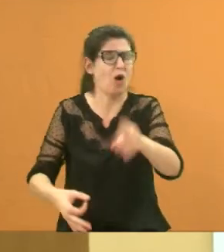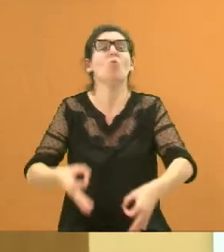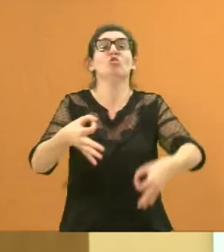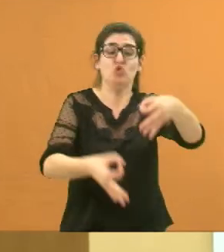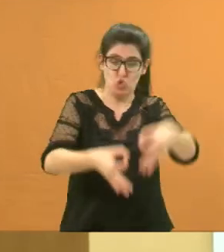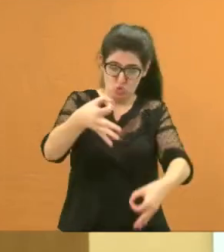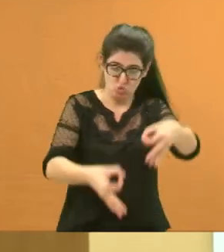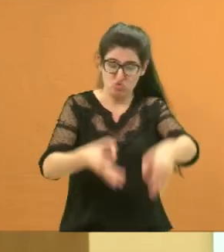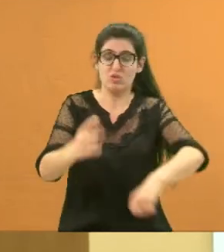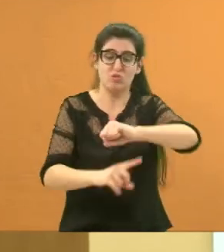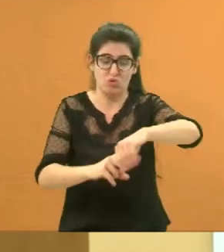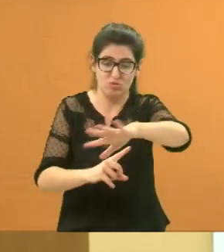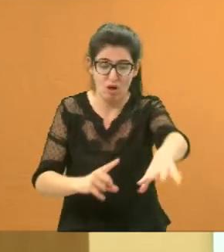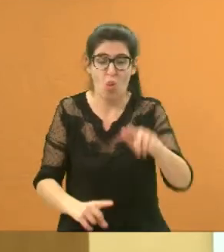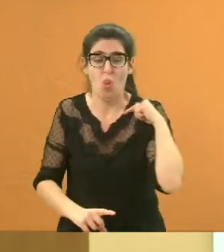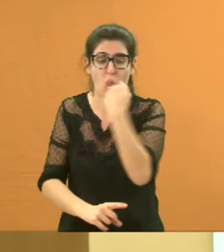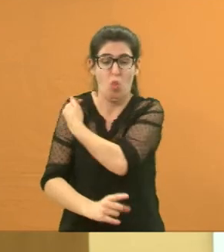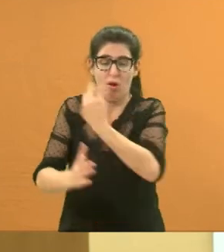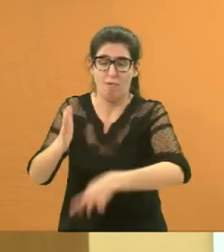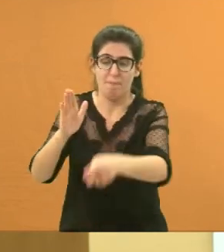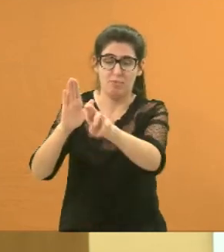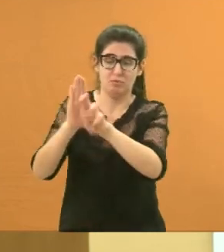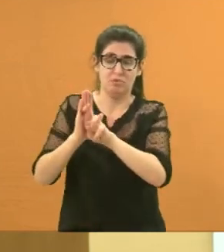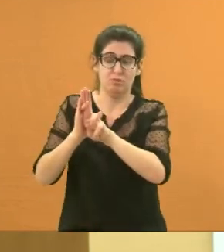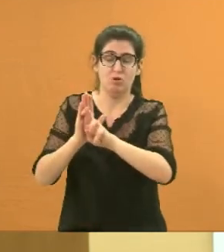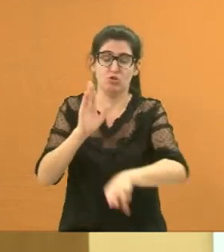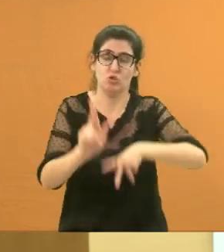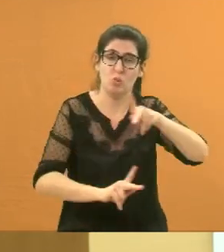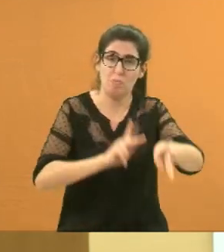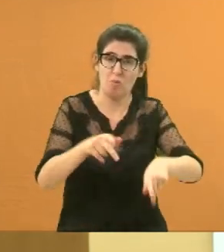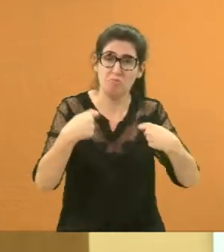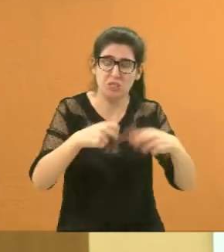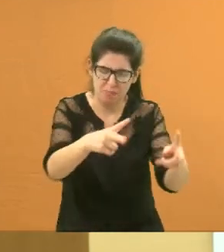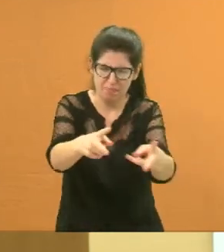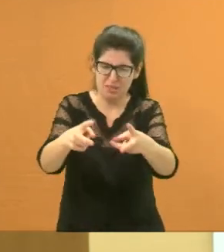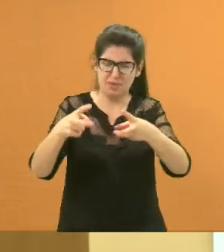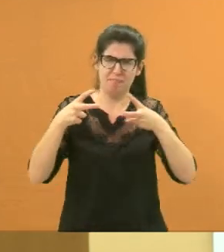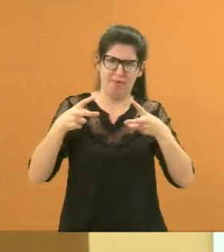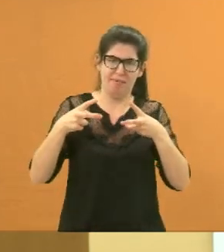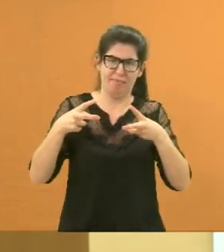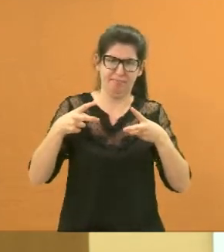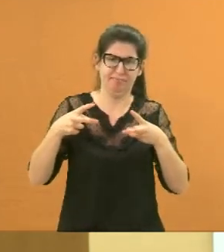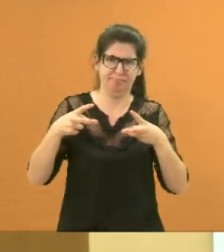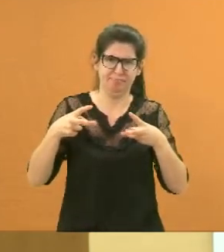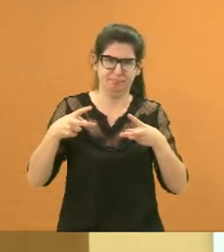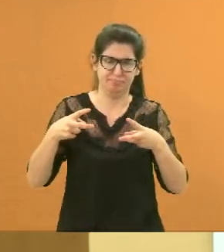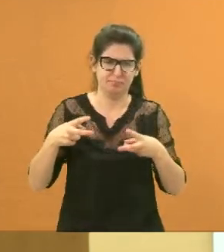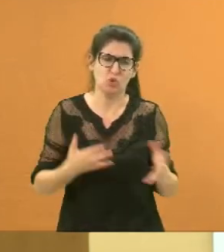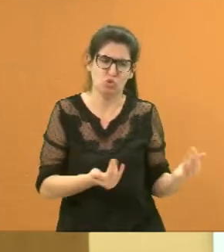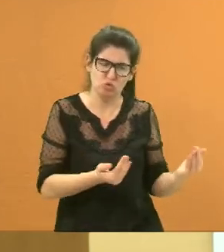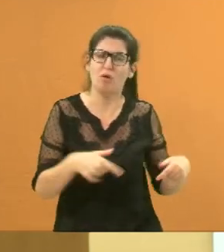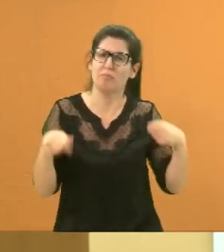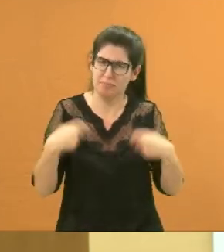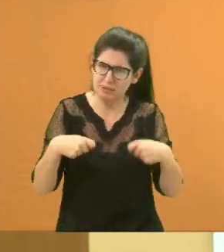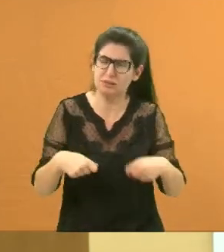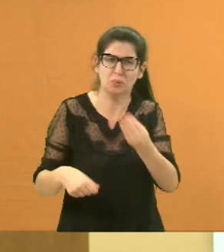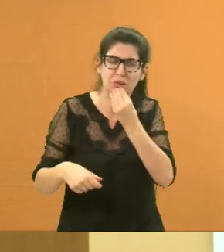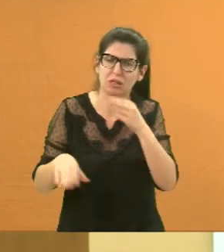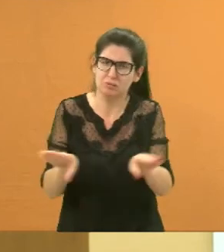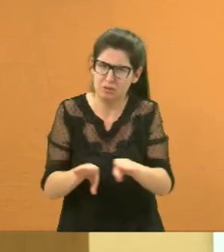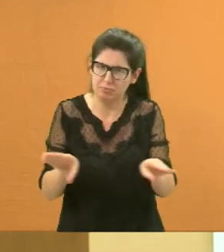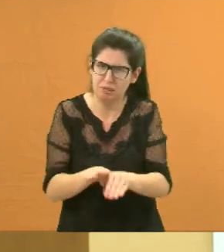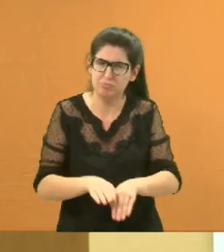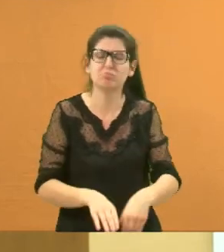E nós, como representantes da população, temos que saber enxergar isso. Não importa se eu fui eleito por a classe A ou pela